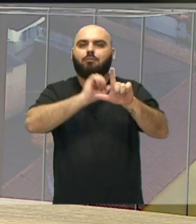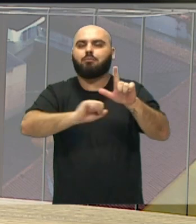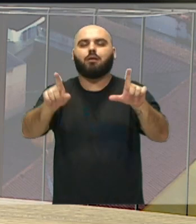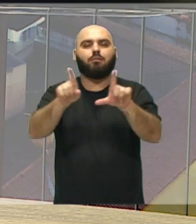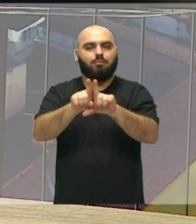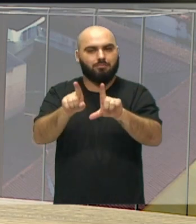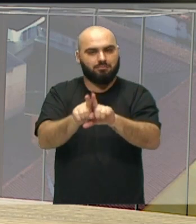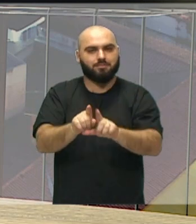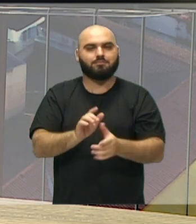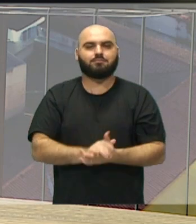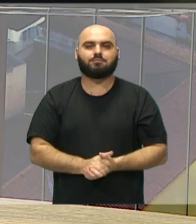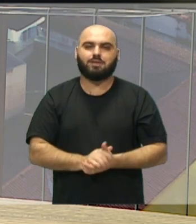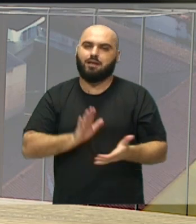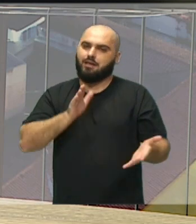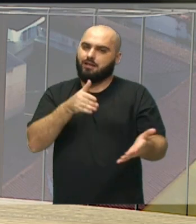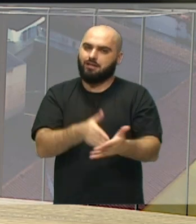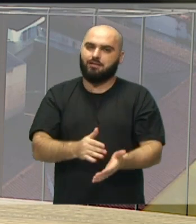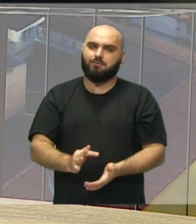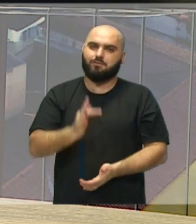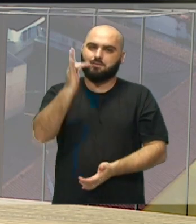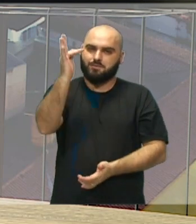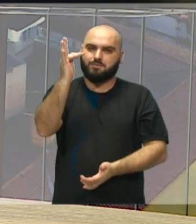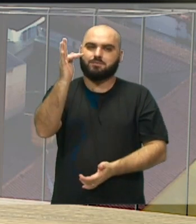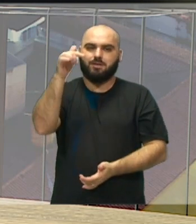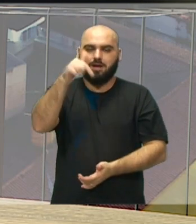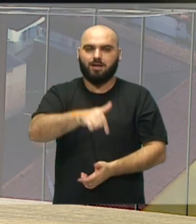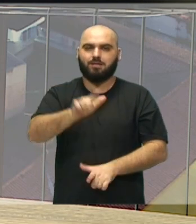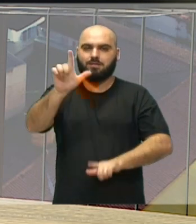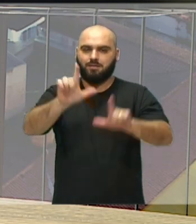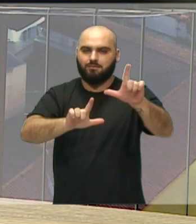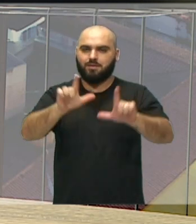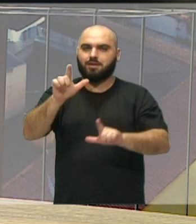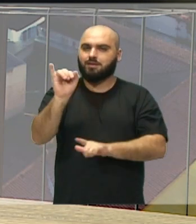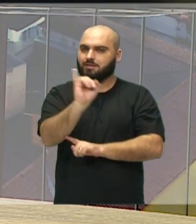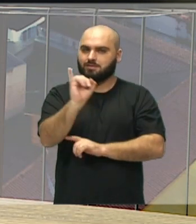programas. E até o próximo Câmara Aberta, aqui pela TV Câmara de